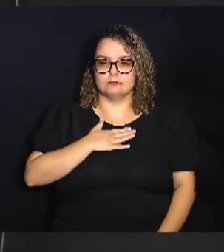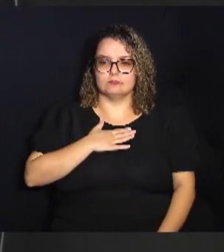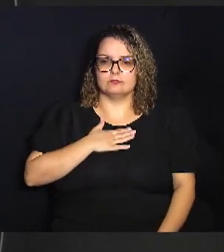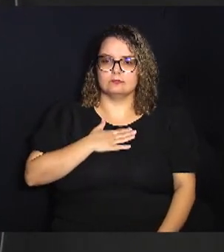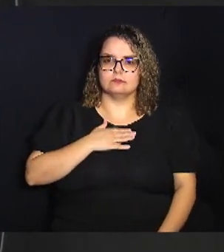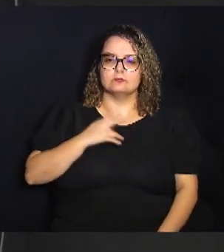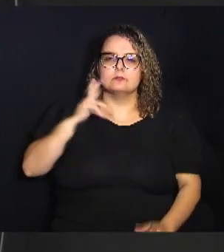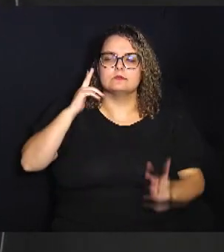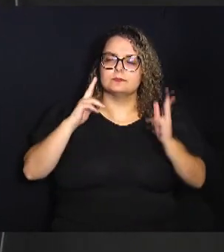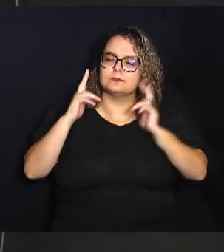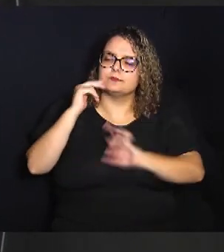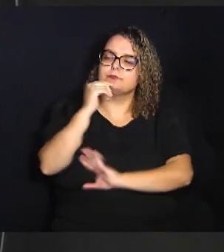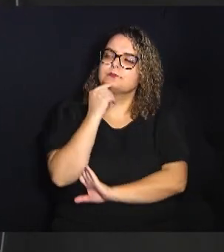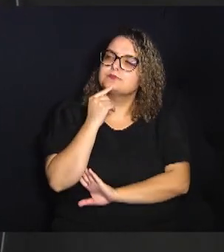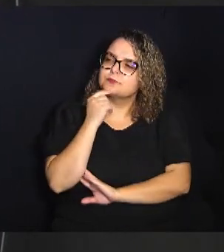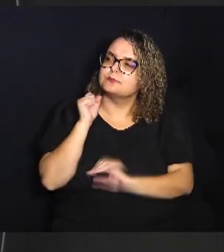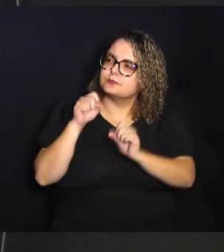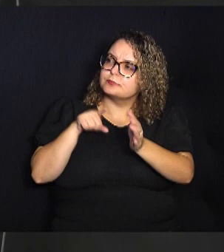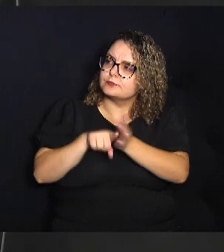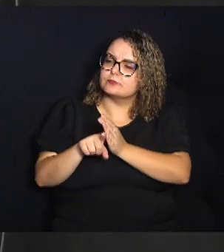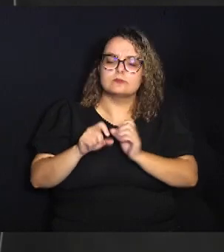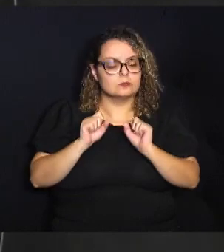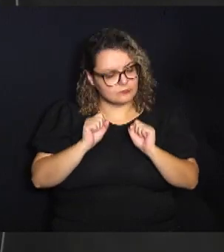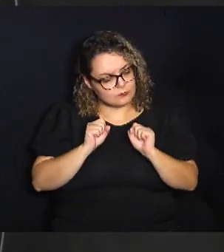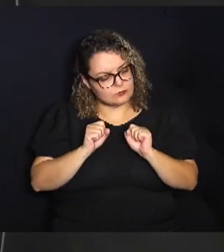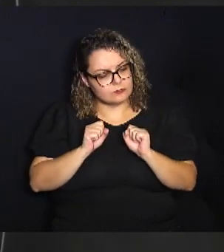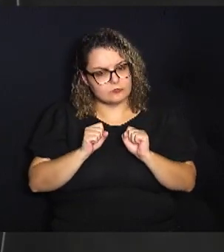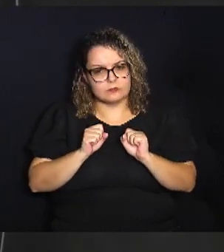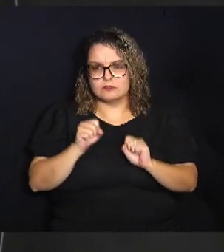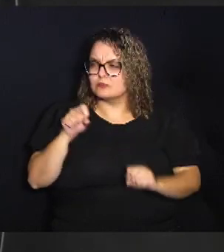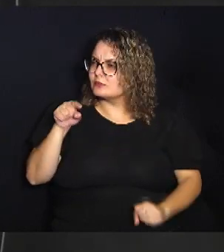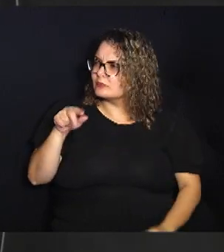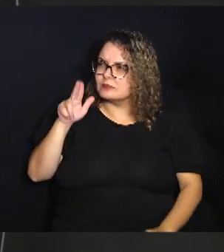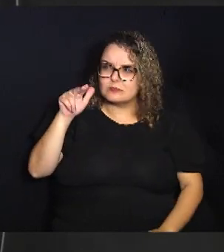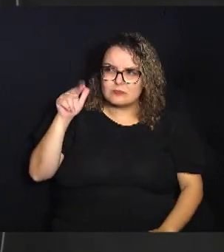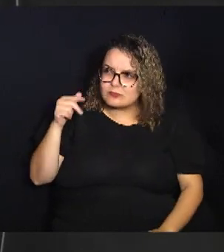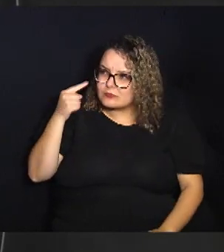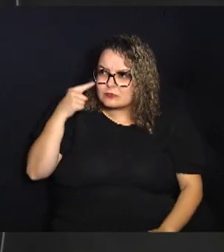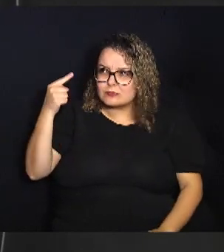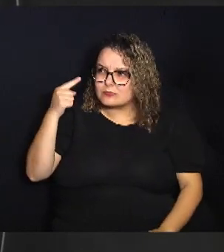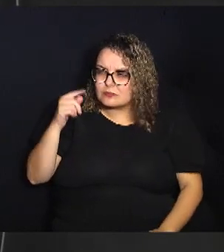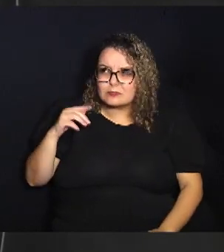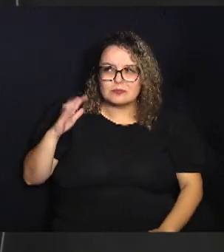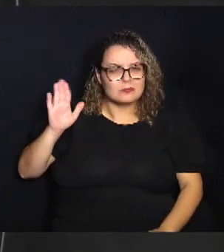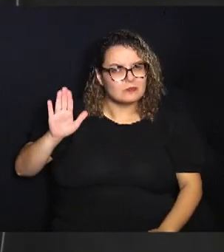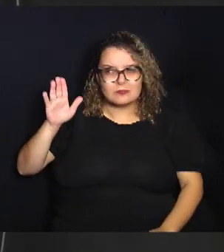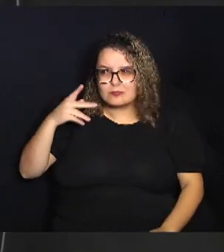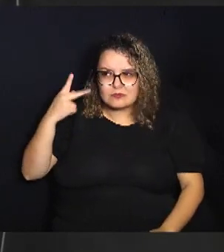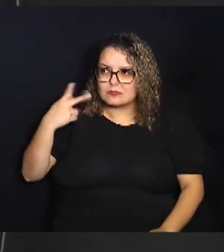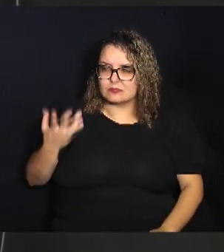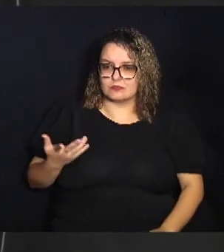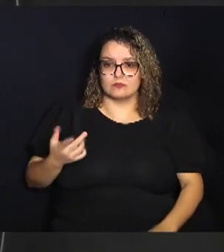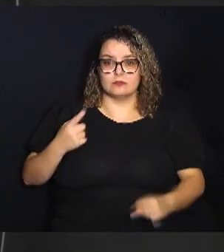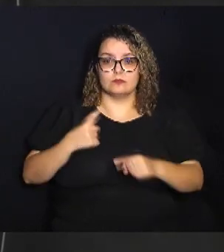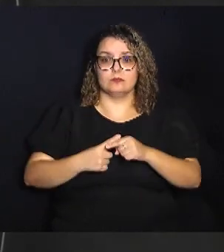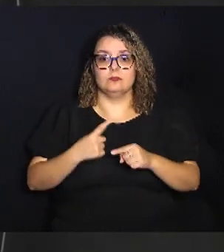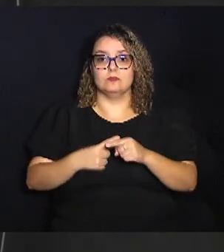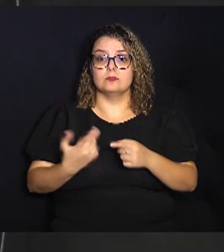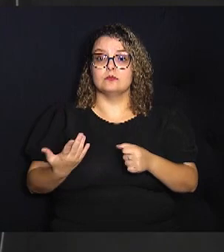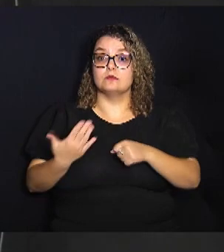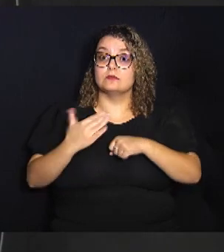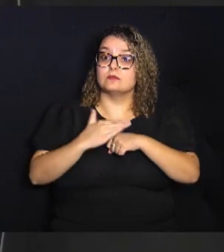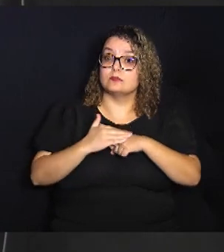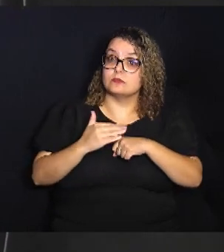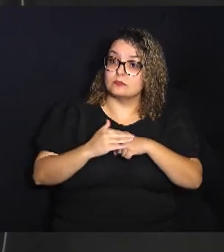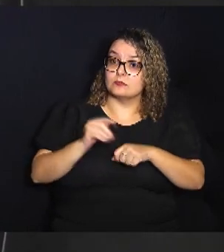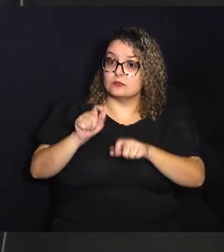Edivaldo, posso fazer uma pergunta? Eu falei, sim. Você nunca pensou em sair candidato a vereador? Por quê? Porque ele via o carinho como que